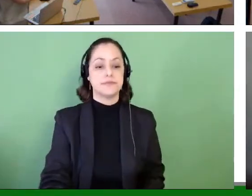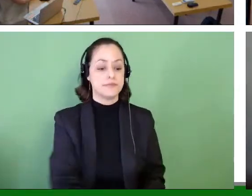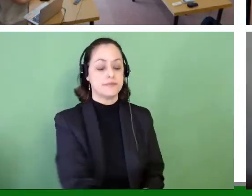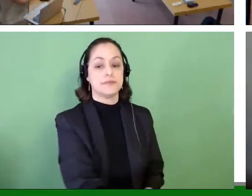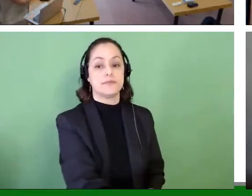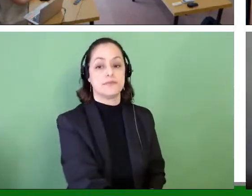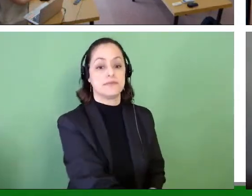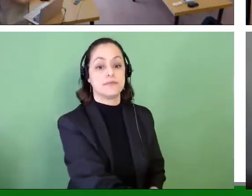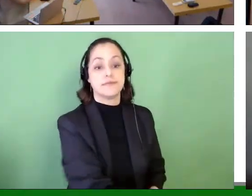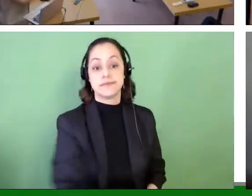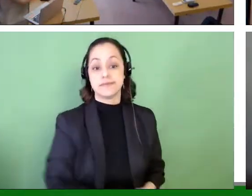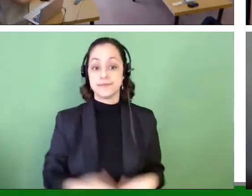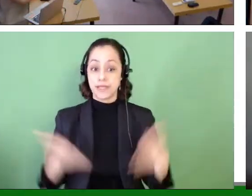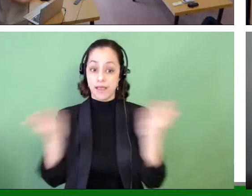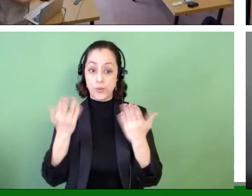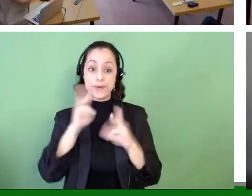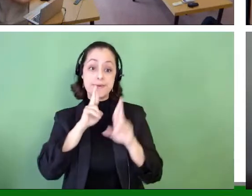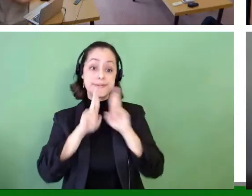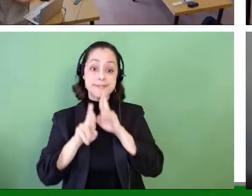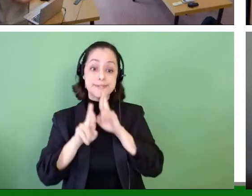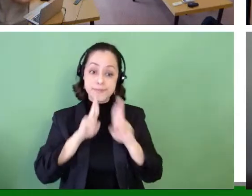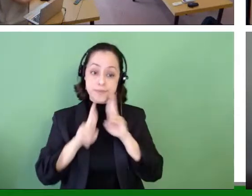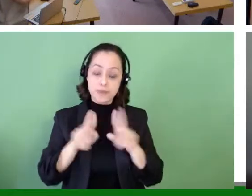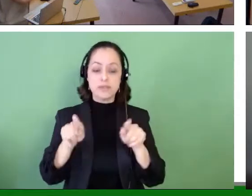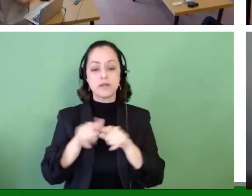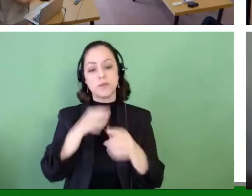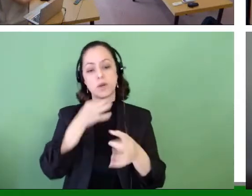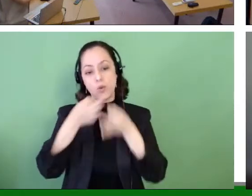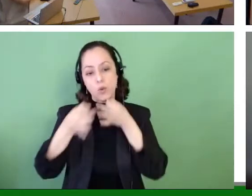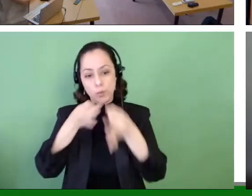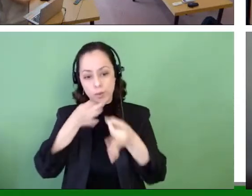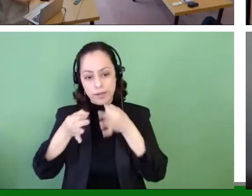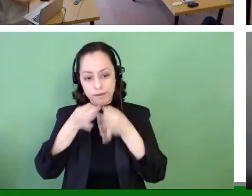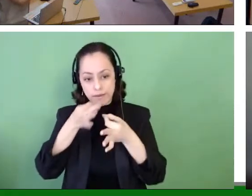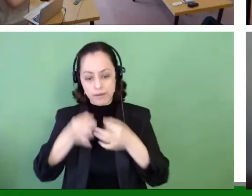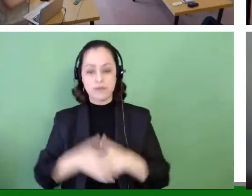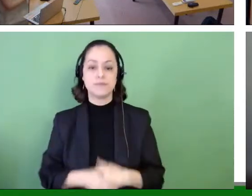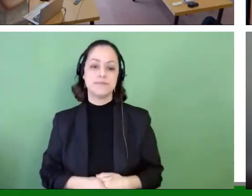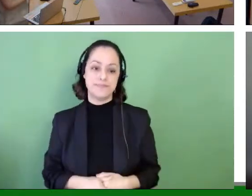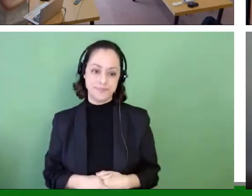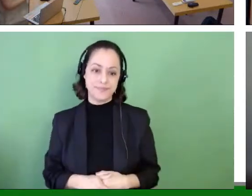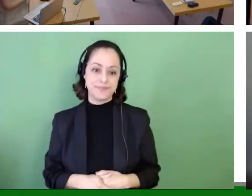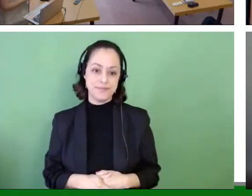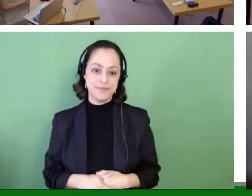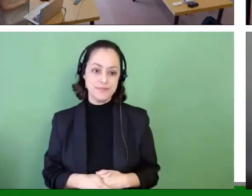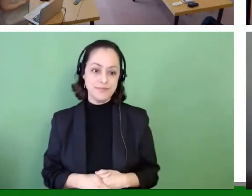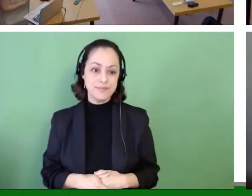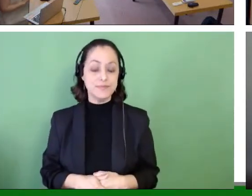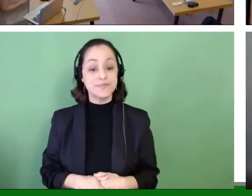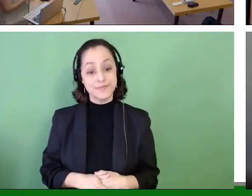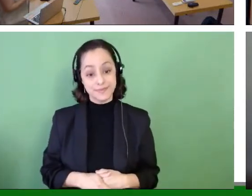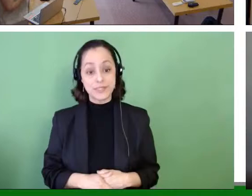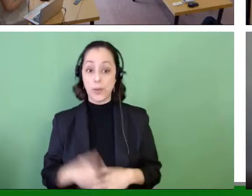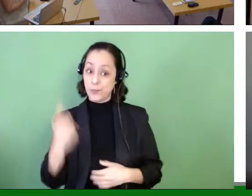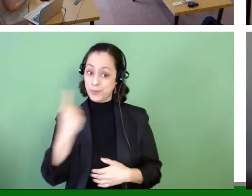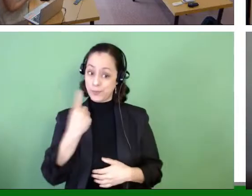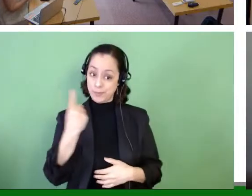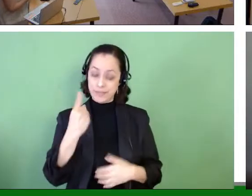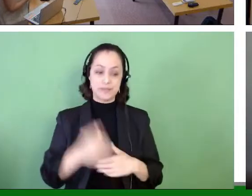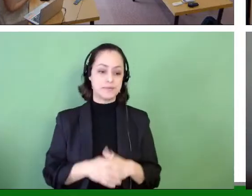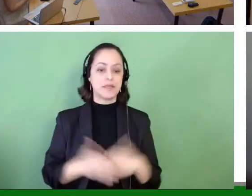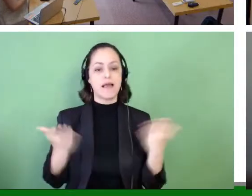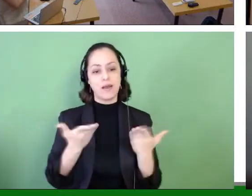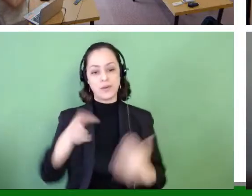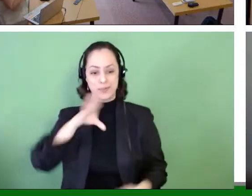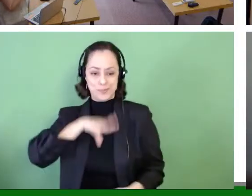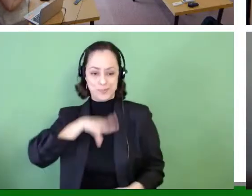as respostas e os comentários da candidata Renata. É, bom, primeiramente, agora eu falo em